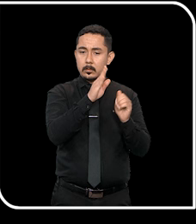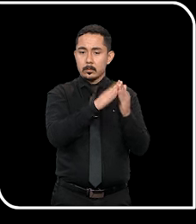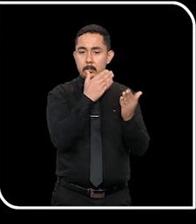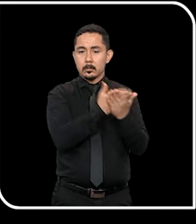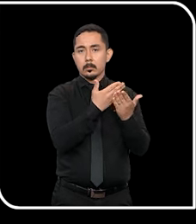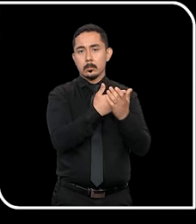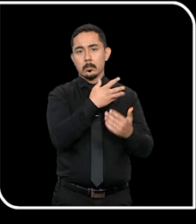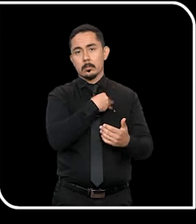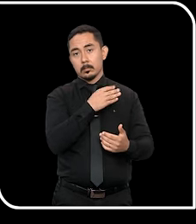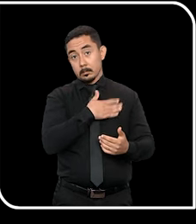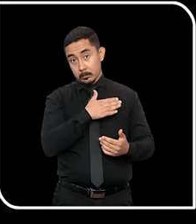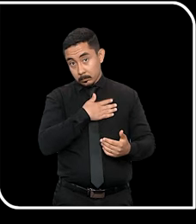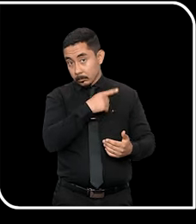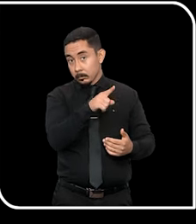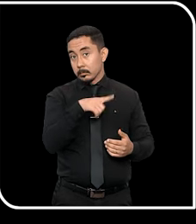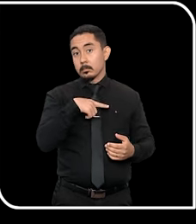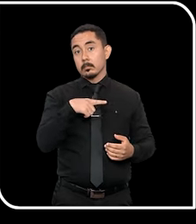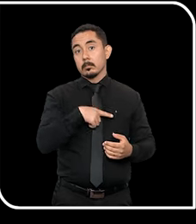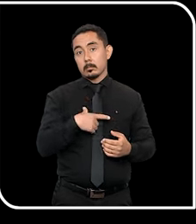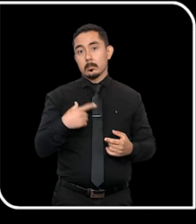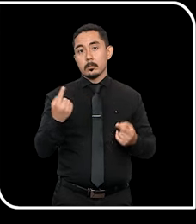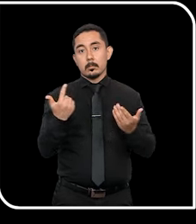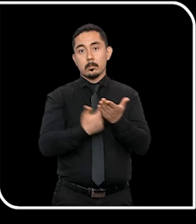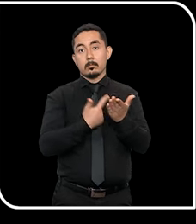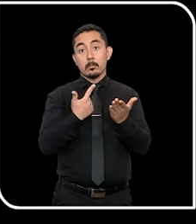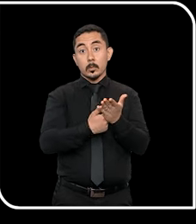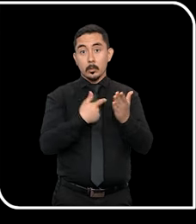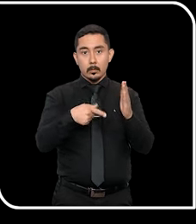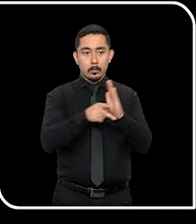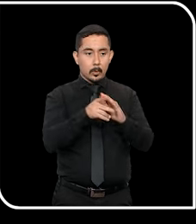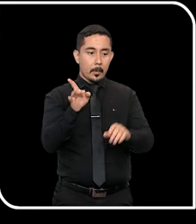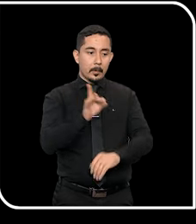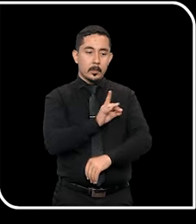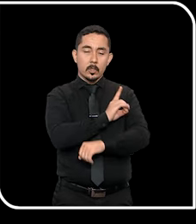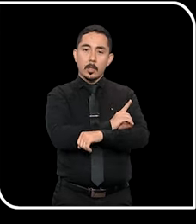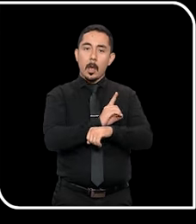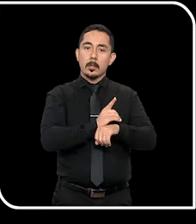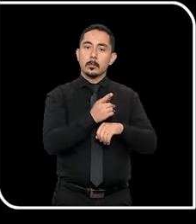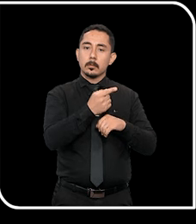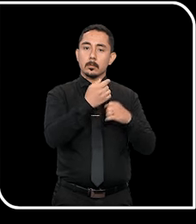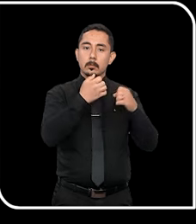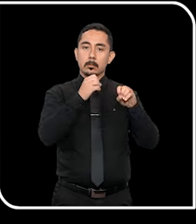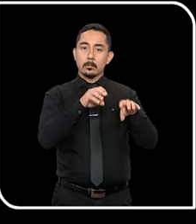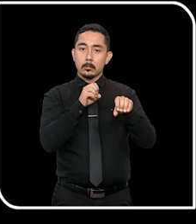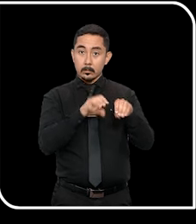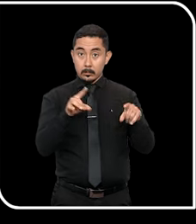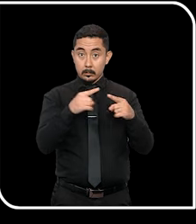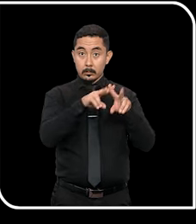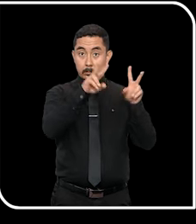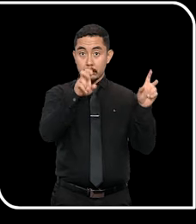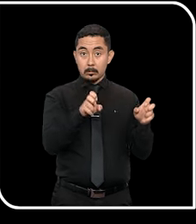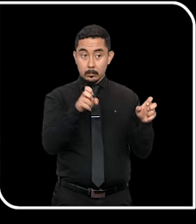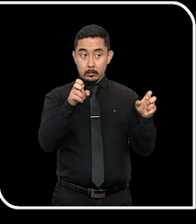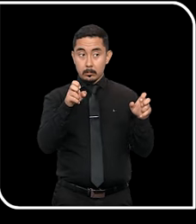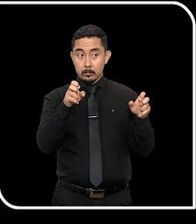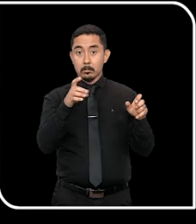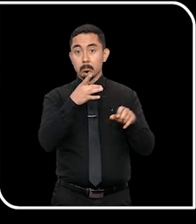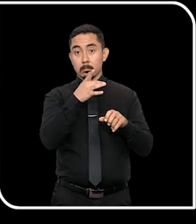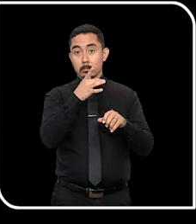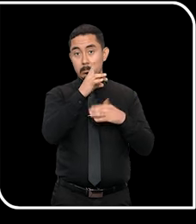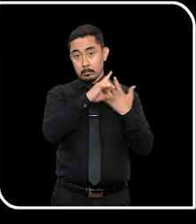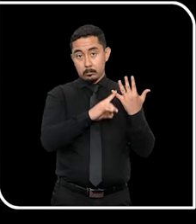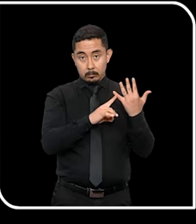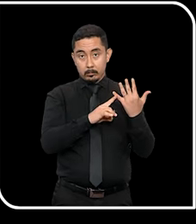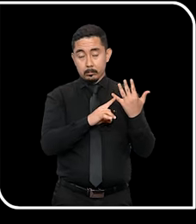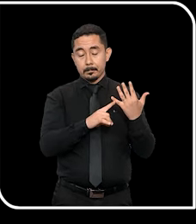filho eh ele traz era uma um livro paradidático e aí ele tavam trazendo o tema da deficiência e